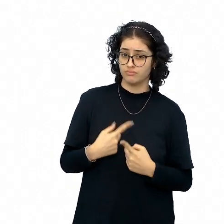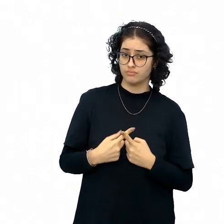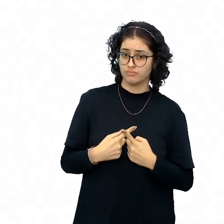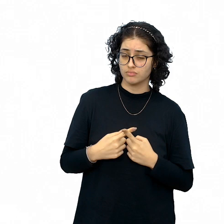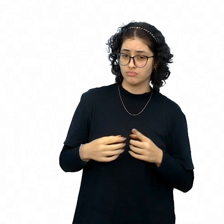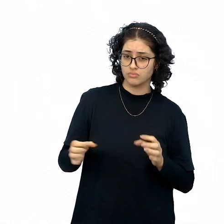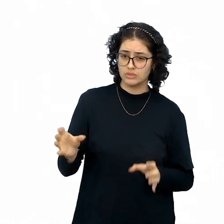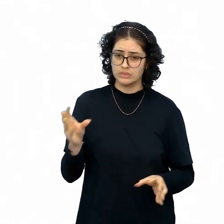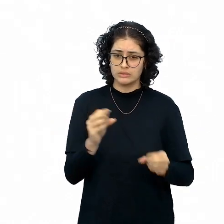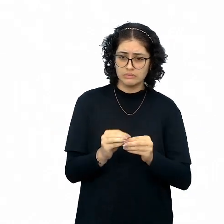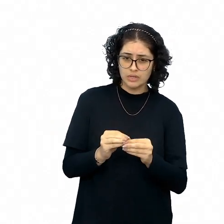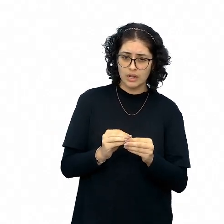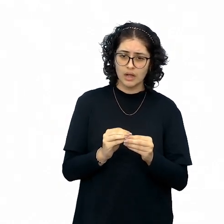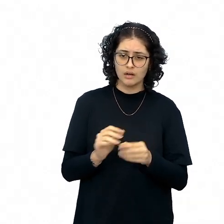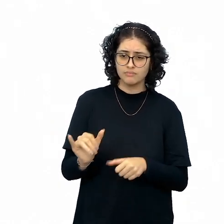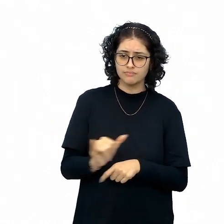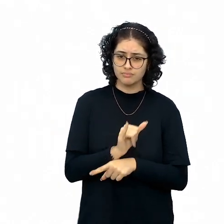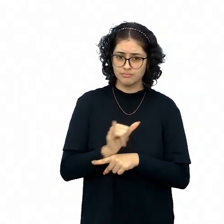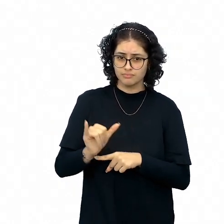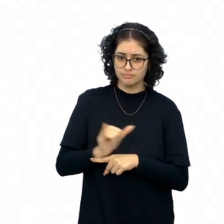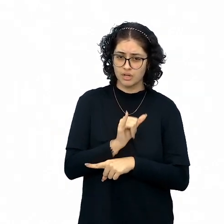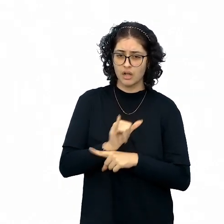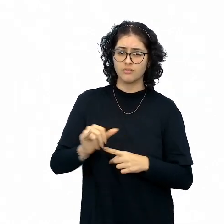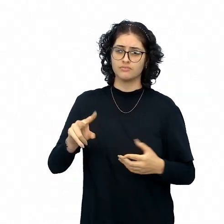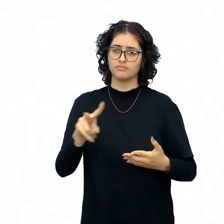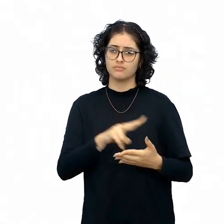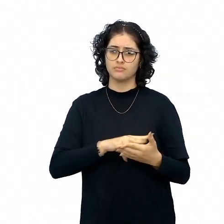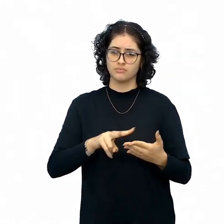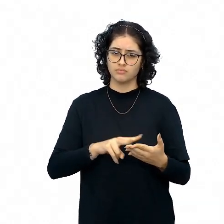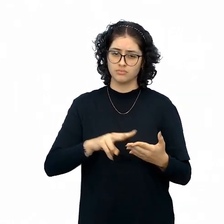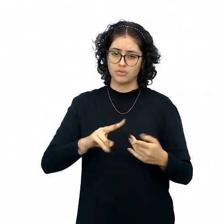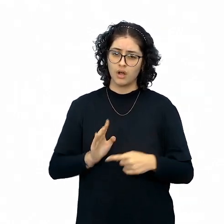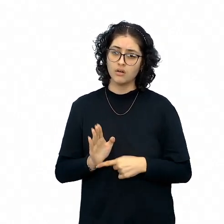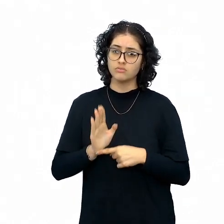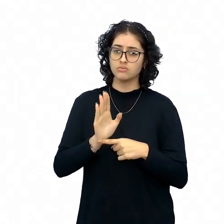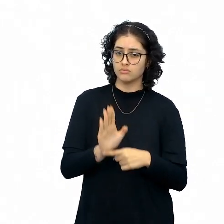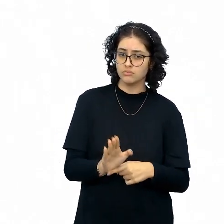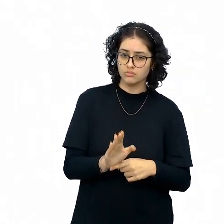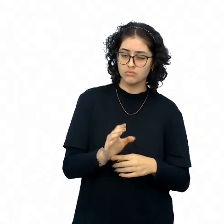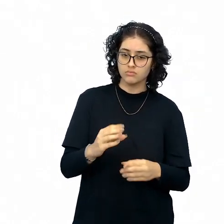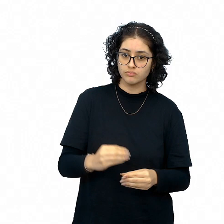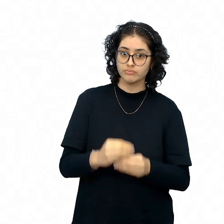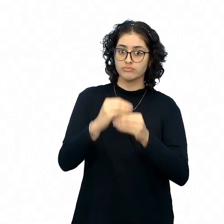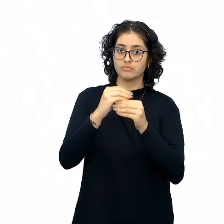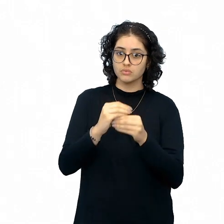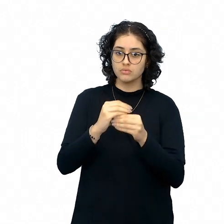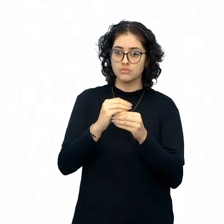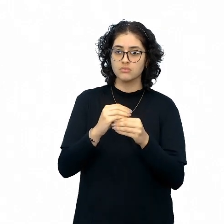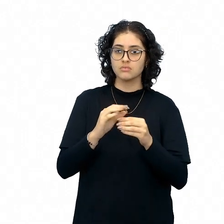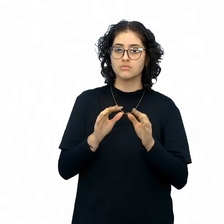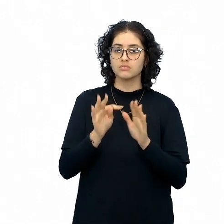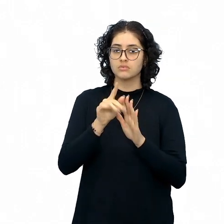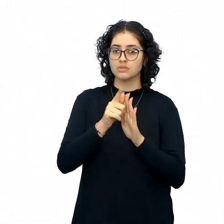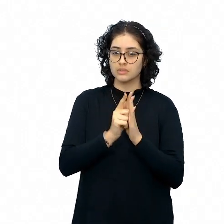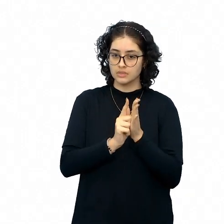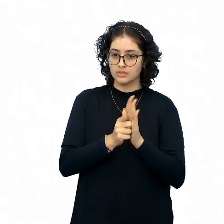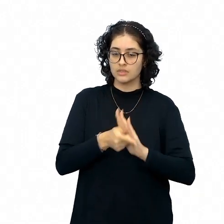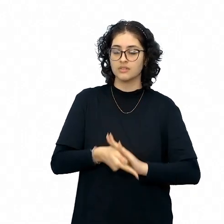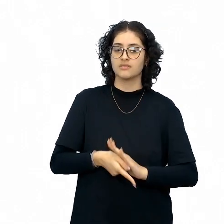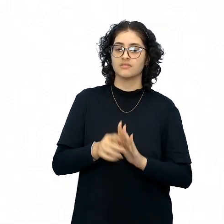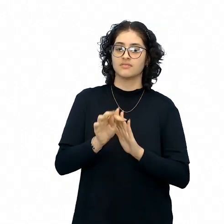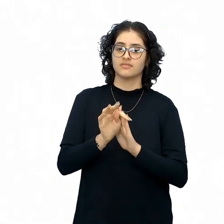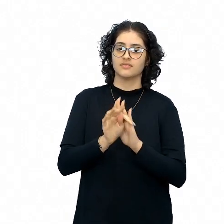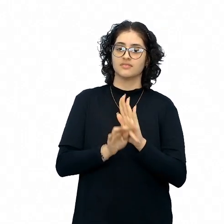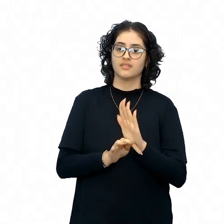de leitura contribui para a construção de sentidos do gênero textual abaixo-assinado? Que gênero é esse, não